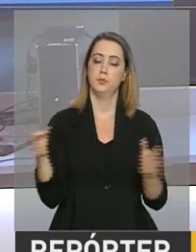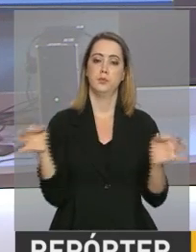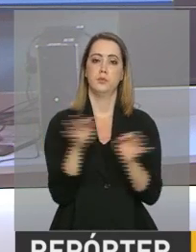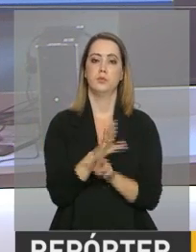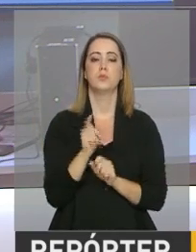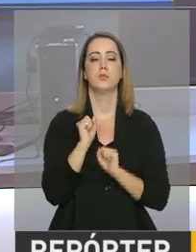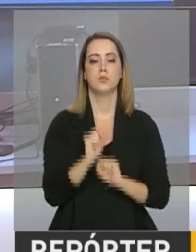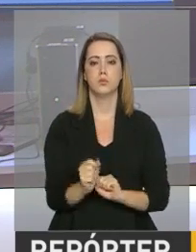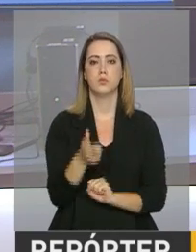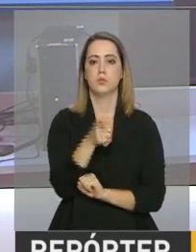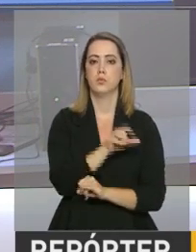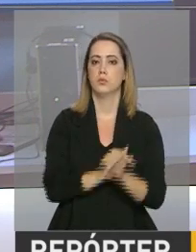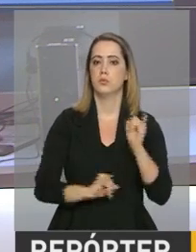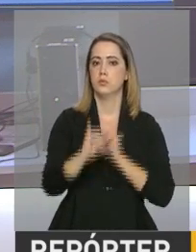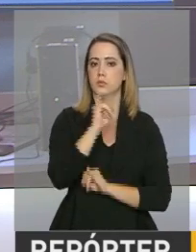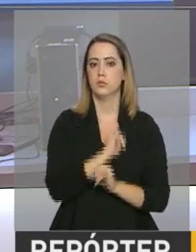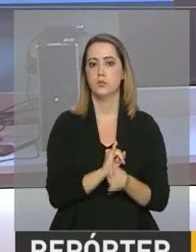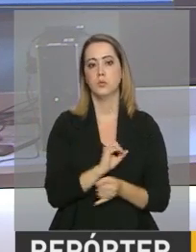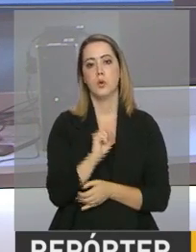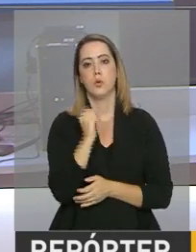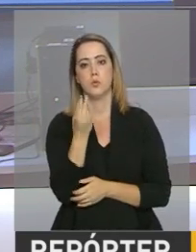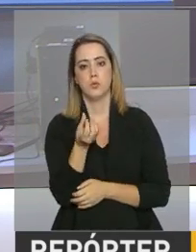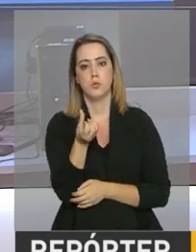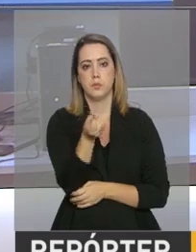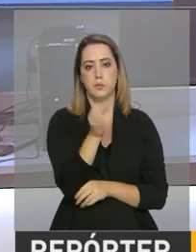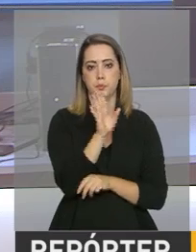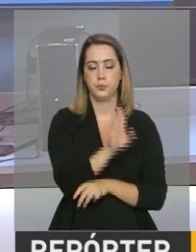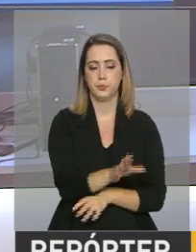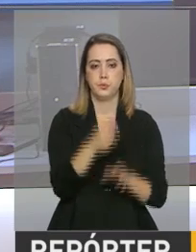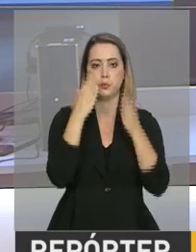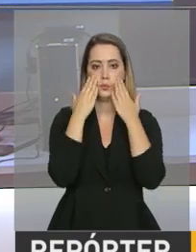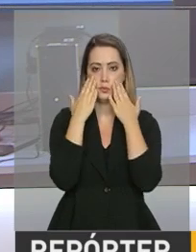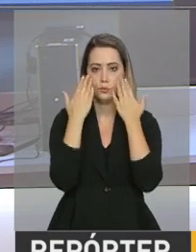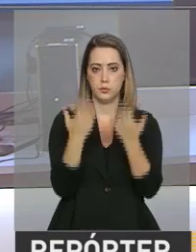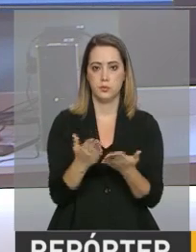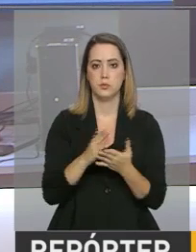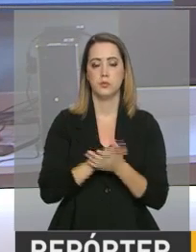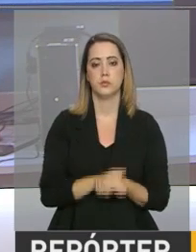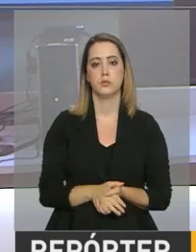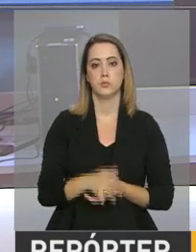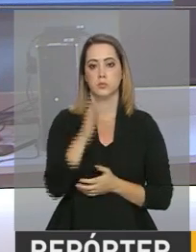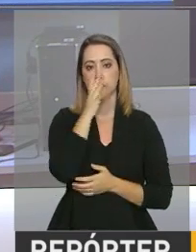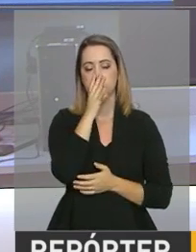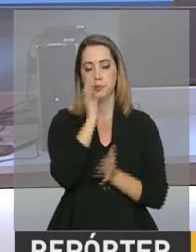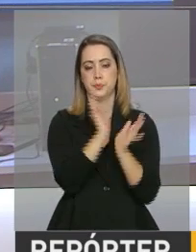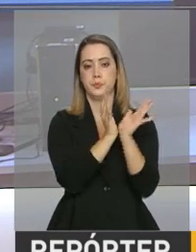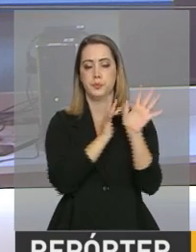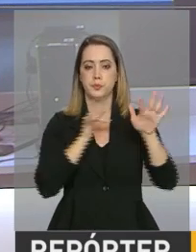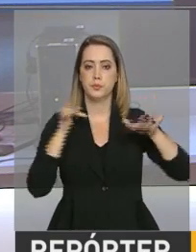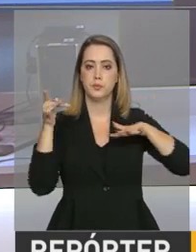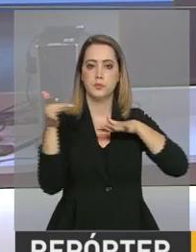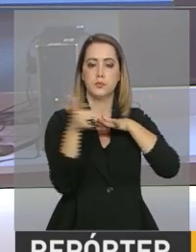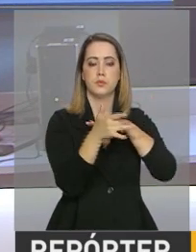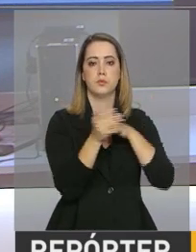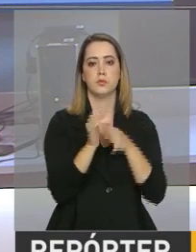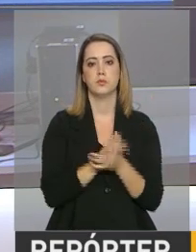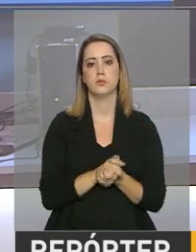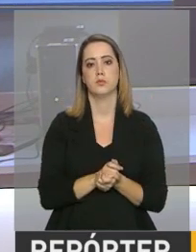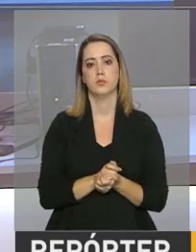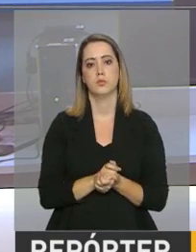mas podemos voltar a qualquer momento com outras informações ou às 18h na próxima edição. Acompanhe as novidades também pelas nossas redes